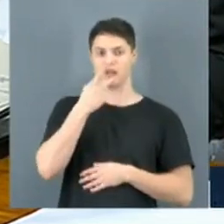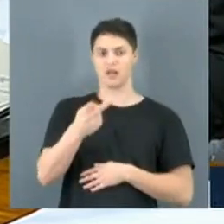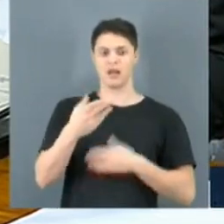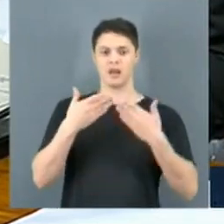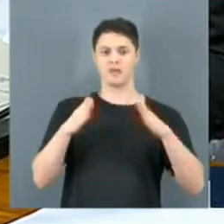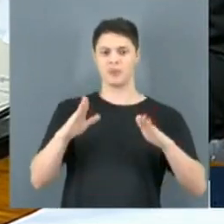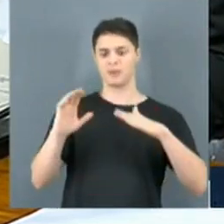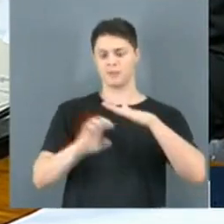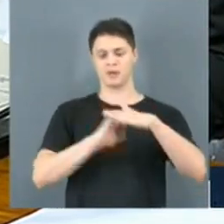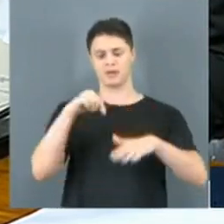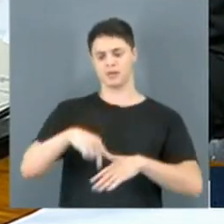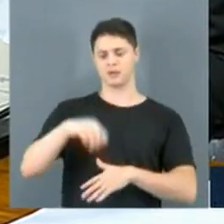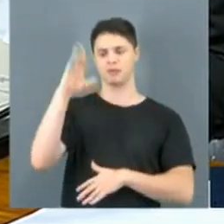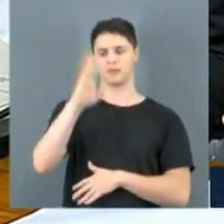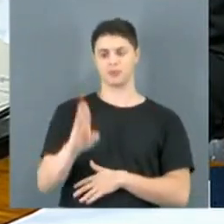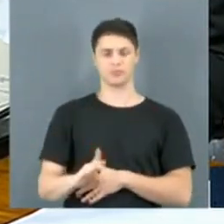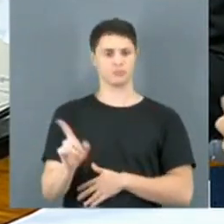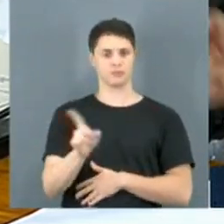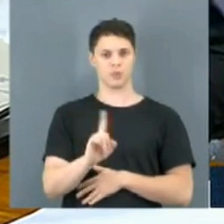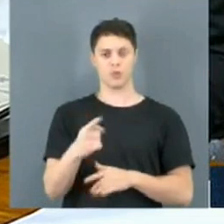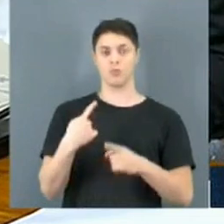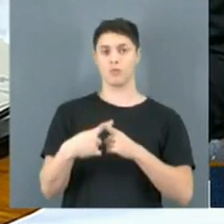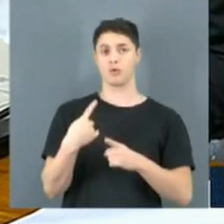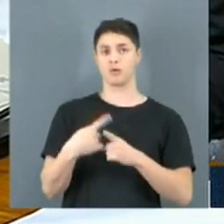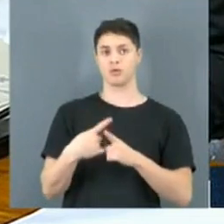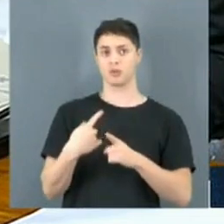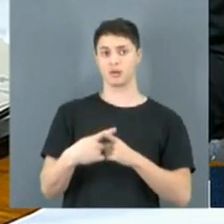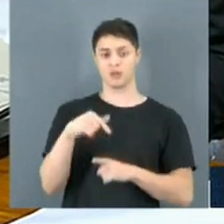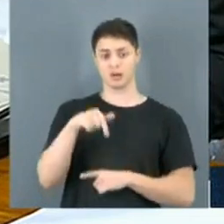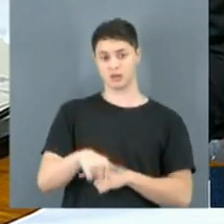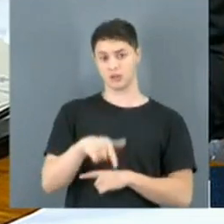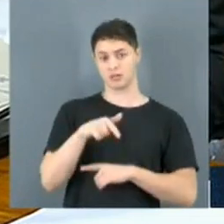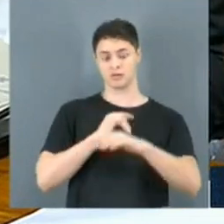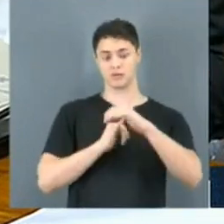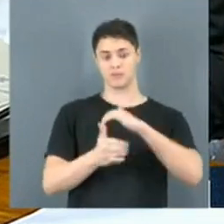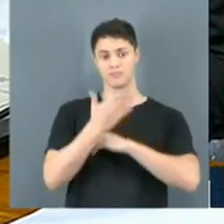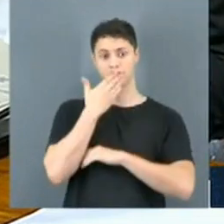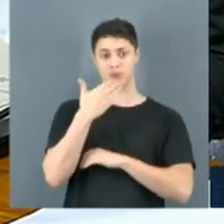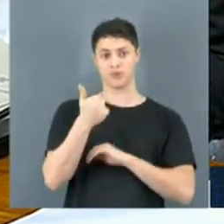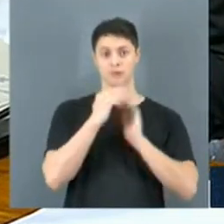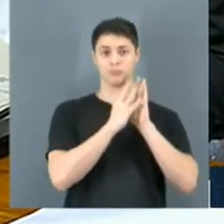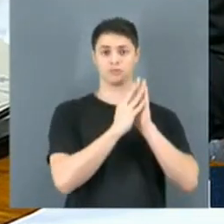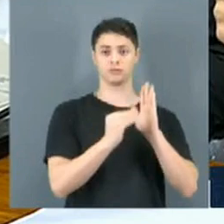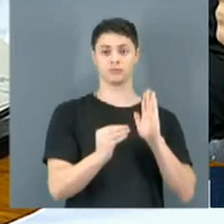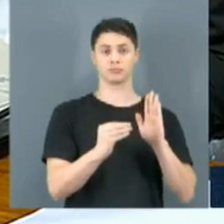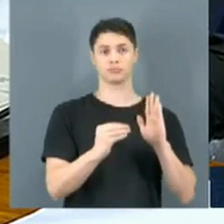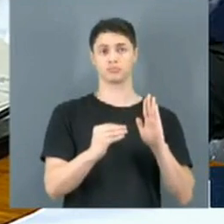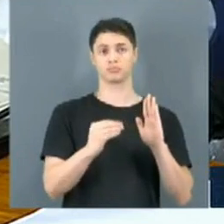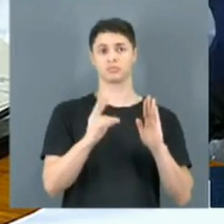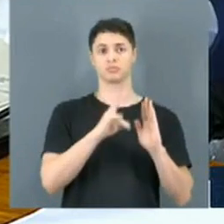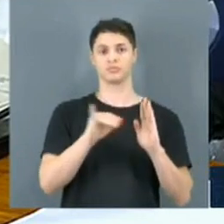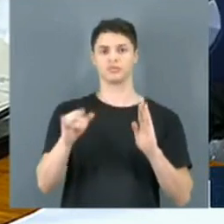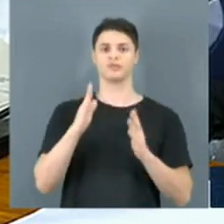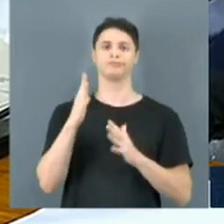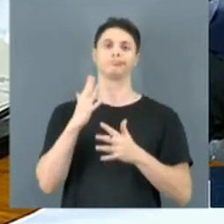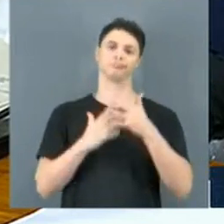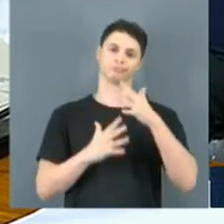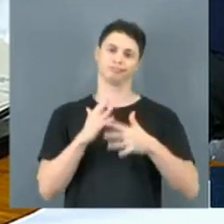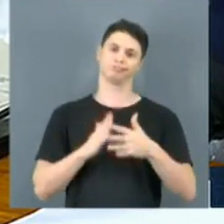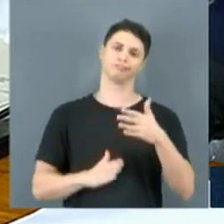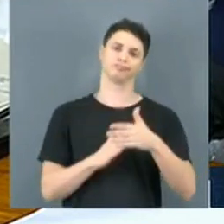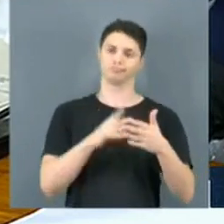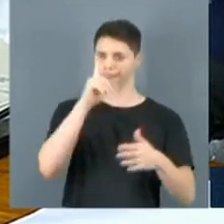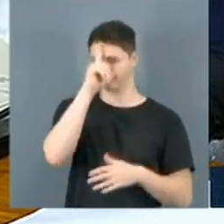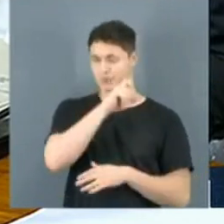Isso por 3 motivos. O primeiro deles é porque o acesso aos melhores modelos será dificultado. Isso